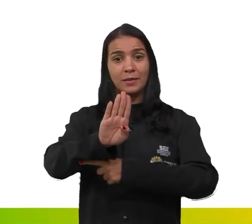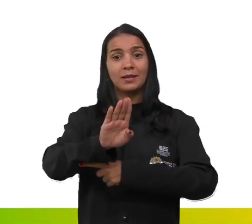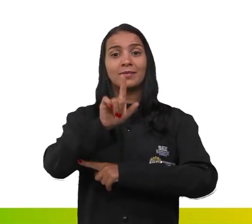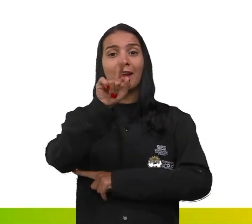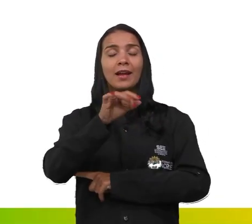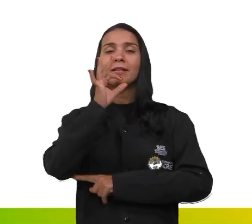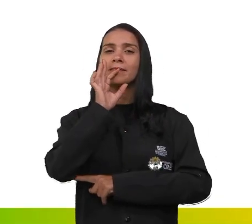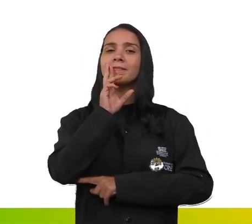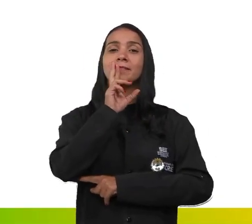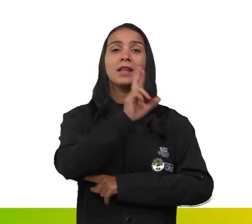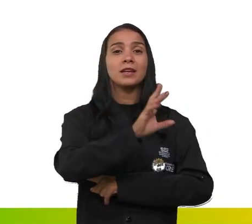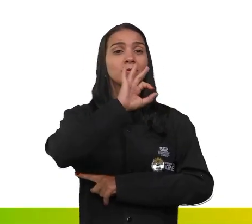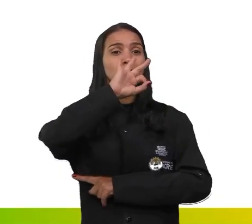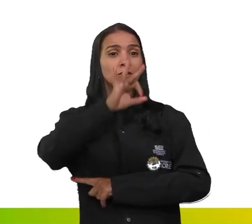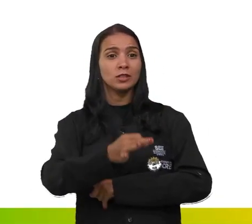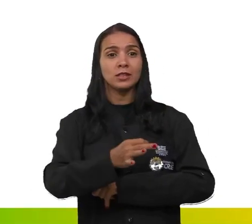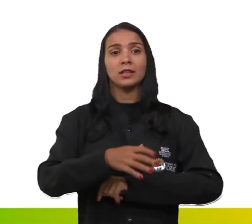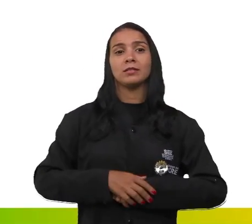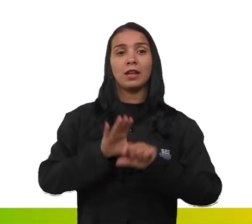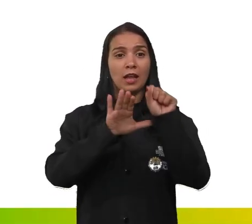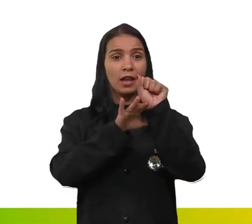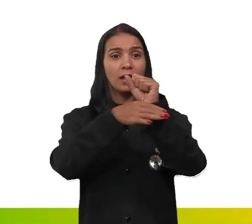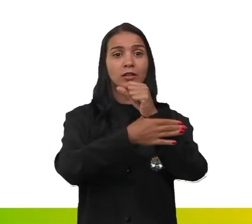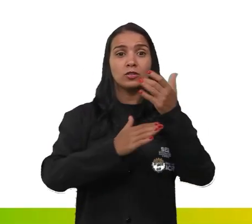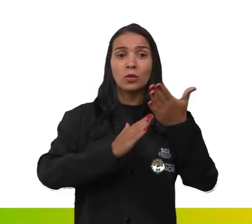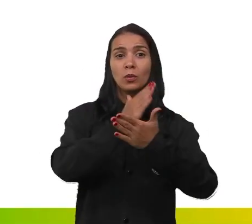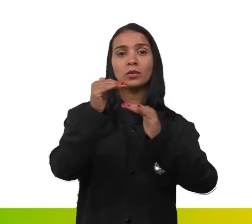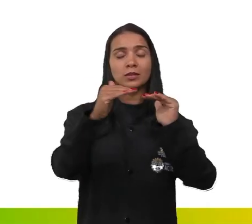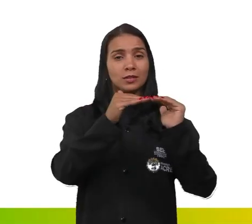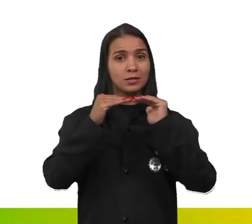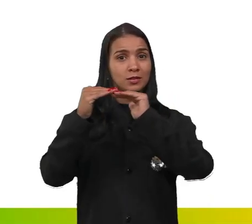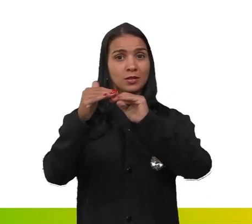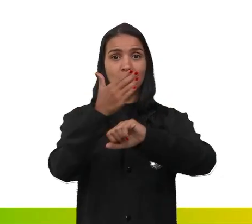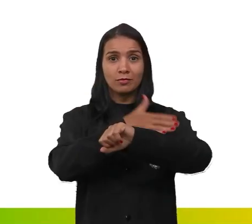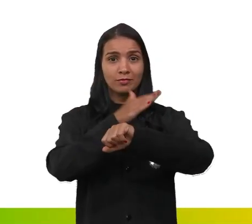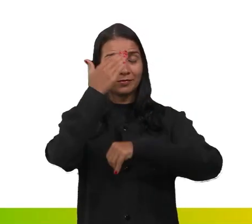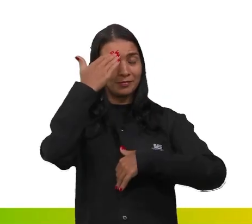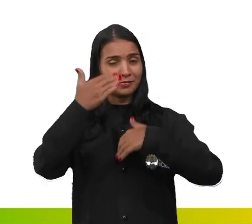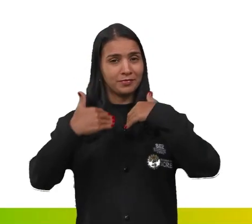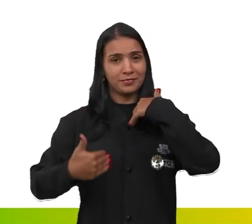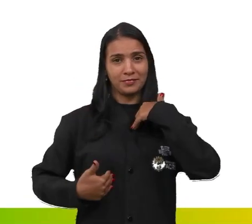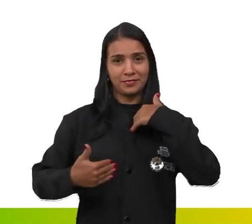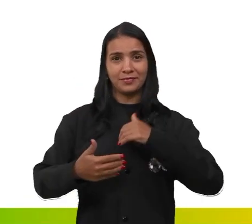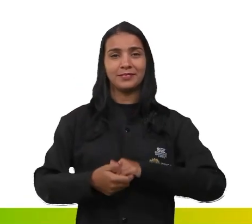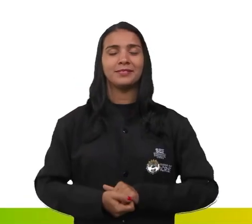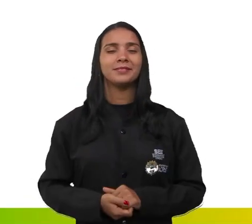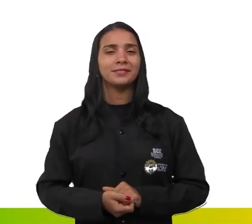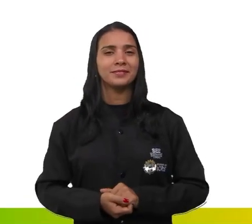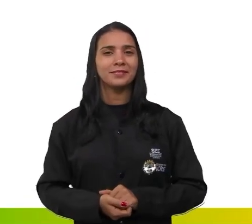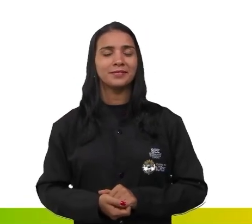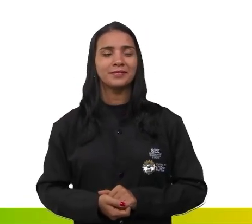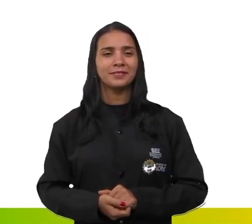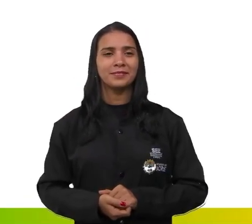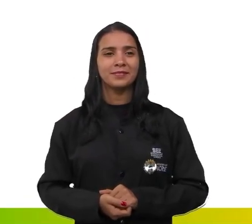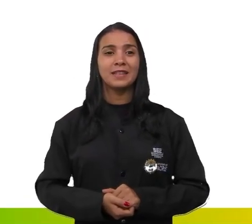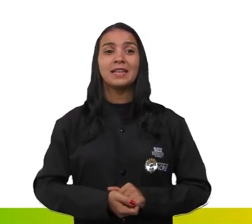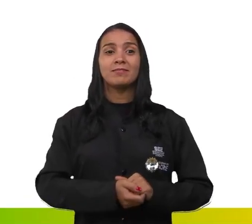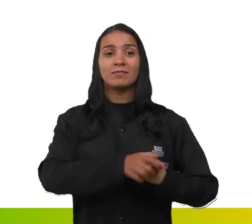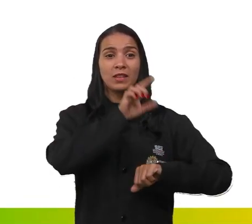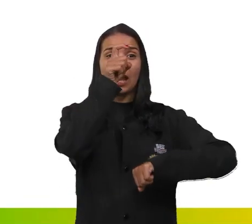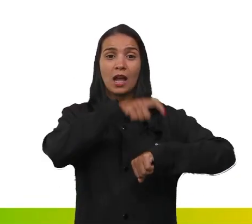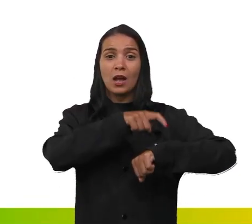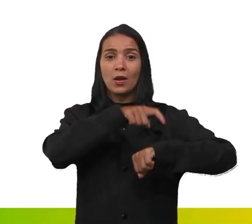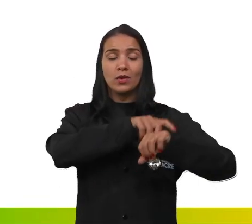às atividades físicas como direito social. Vamos para mais uma? Let's go! Questão 2. Ao planejar